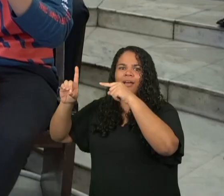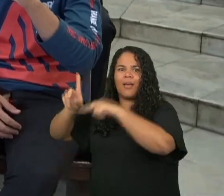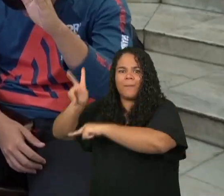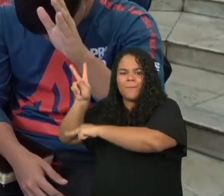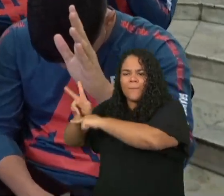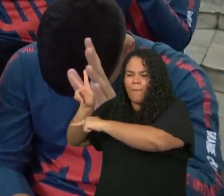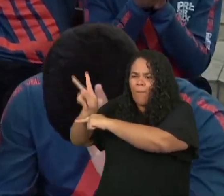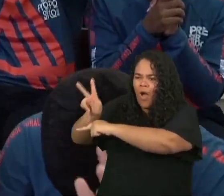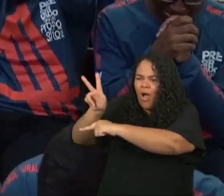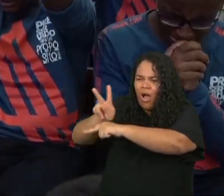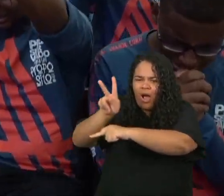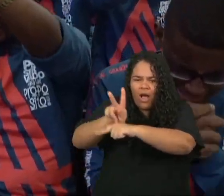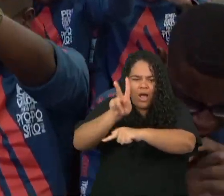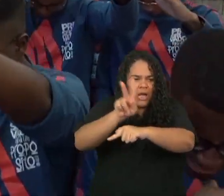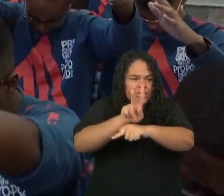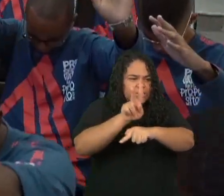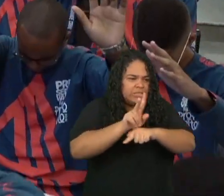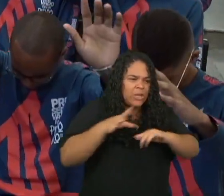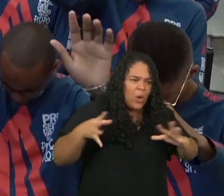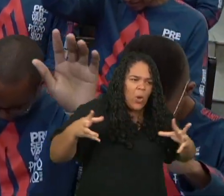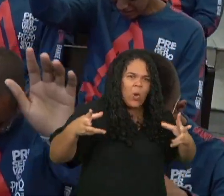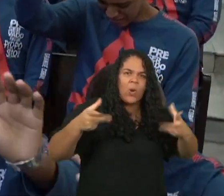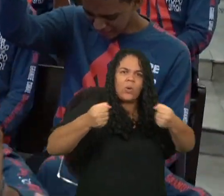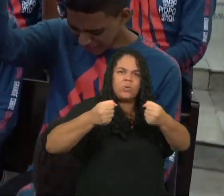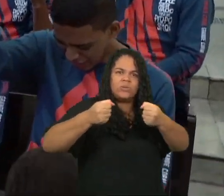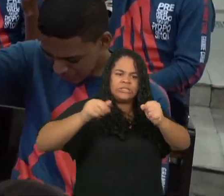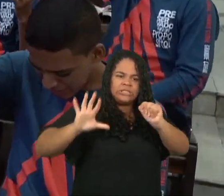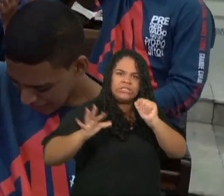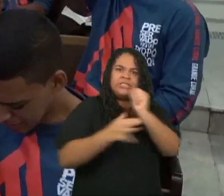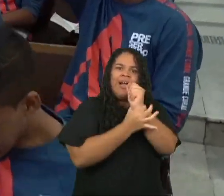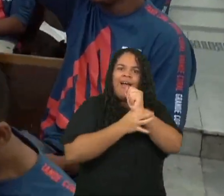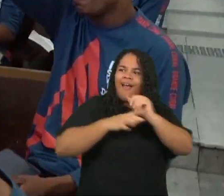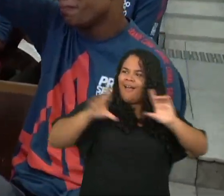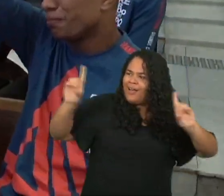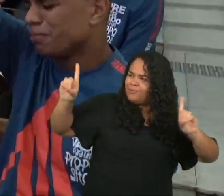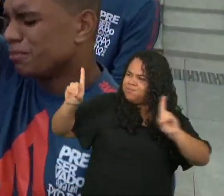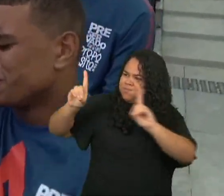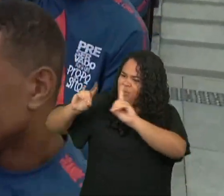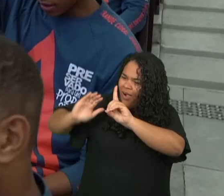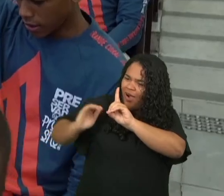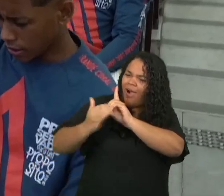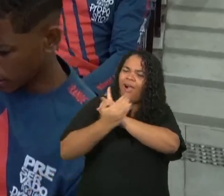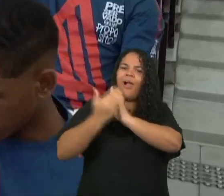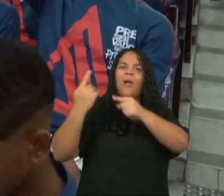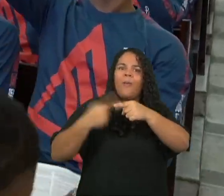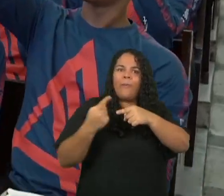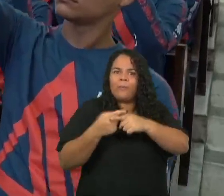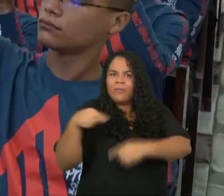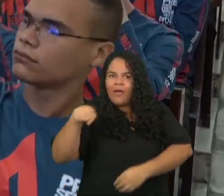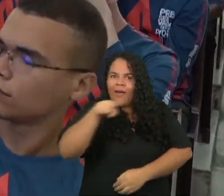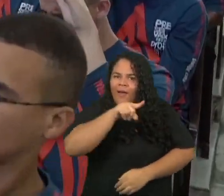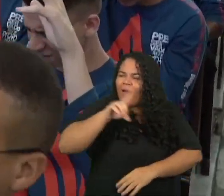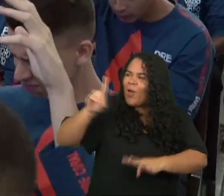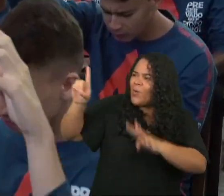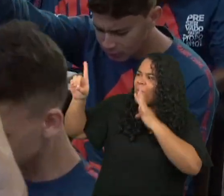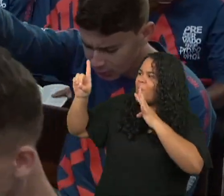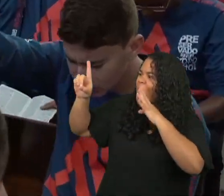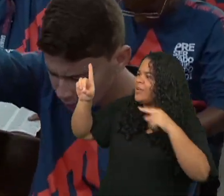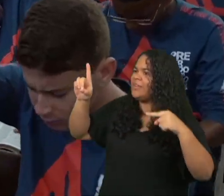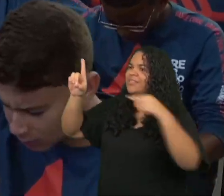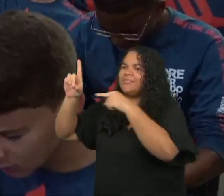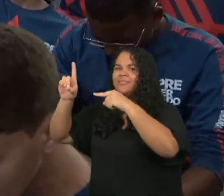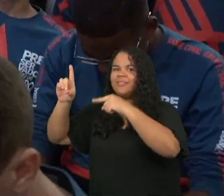Pô-los-ei em alto retiro, porque conheceram o meu nome. Esta geração que me ama